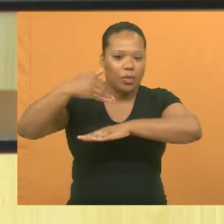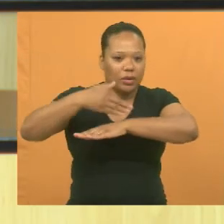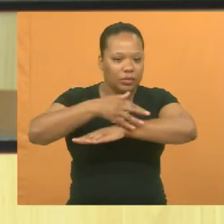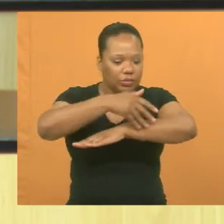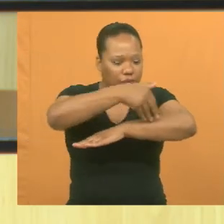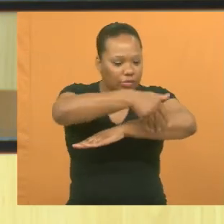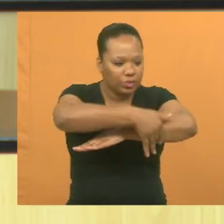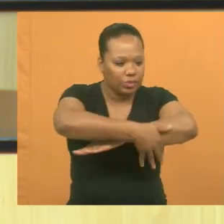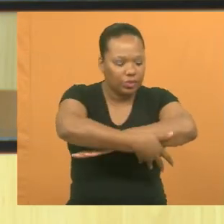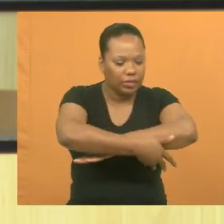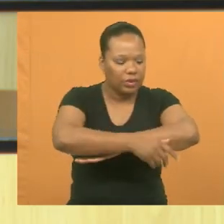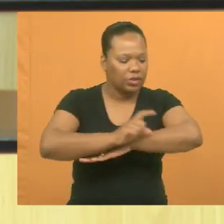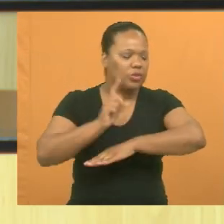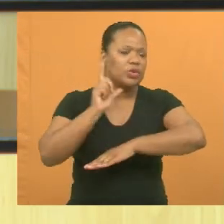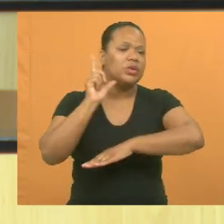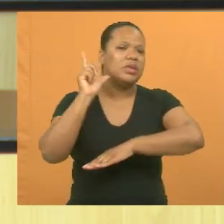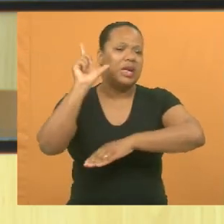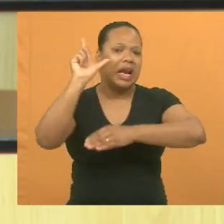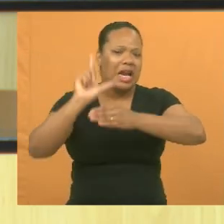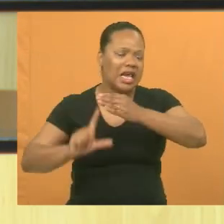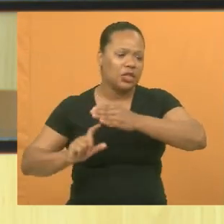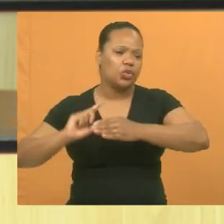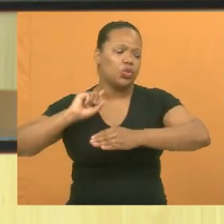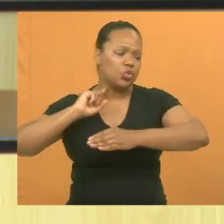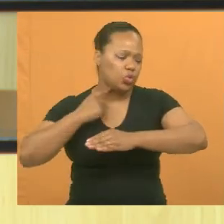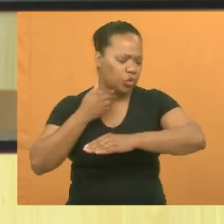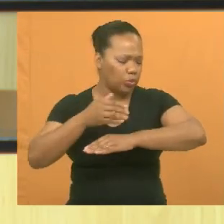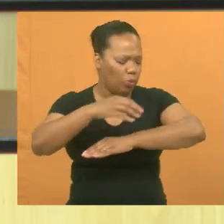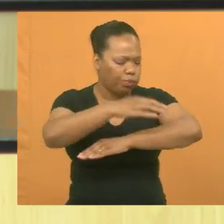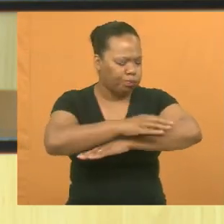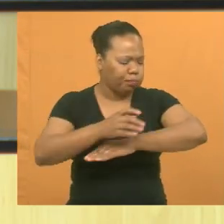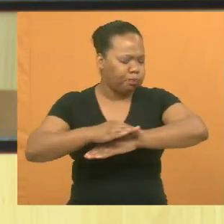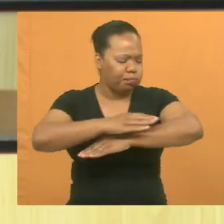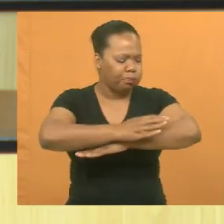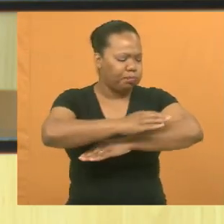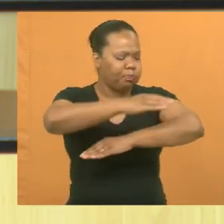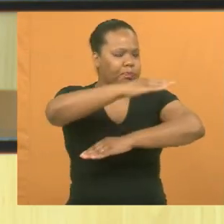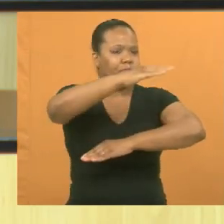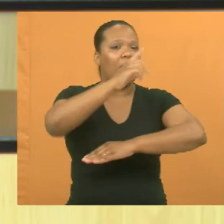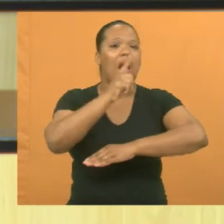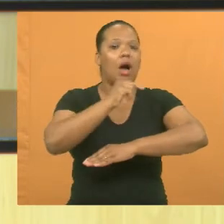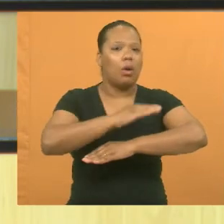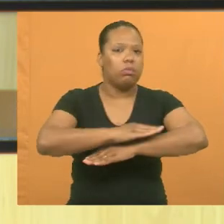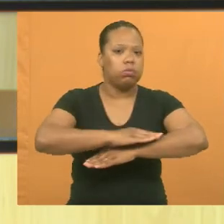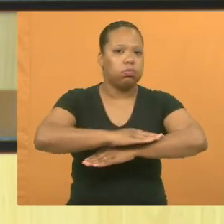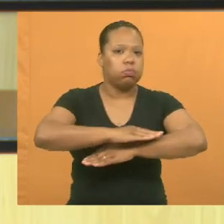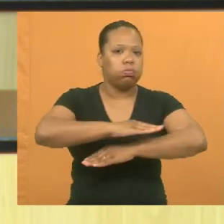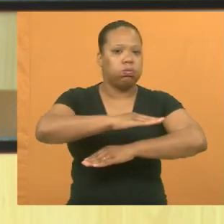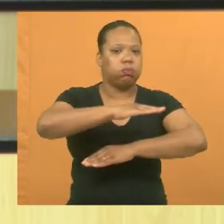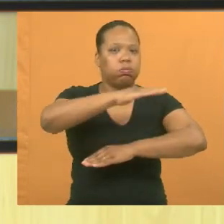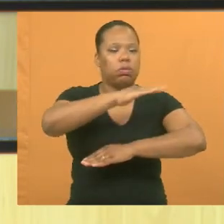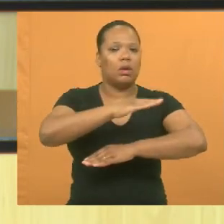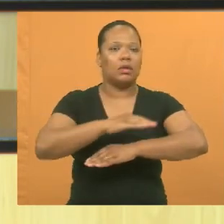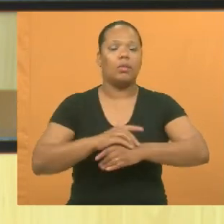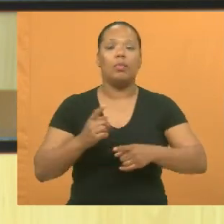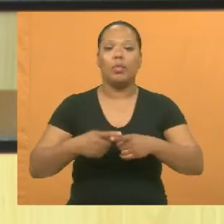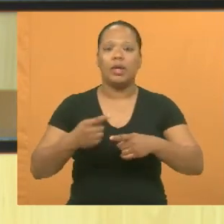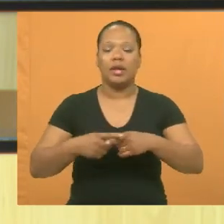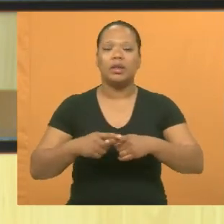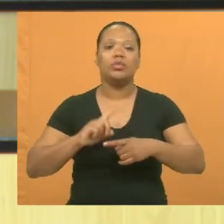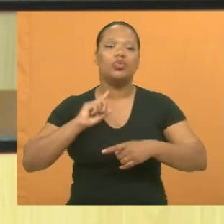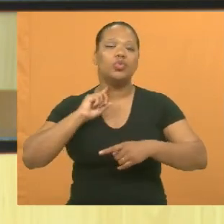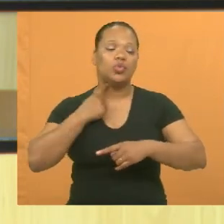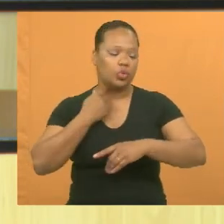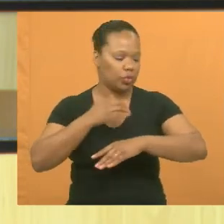chuva a citada via fica totalmente alagada devido ao entupimento desses bueiros, não sendo